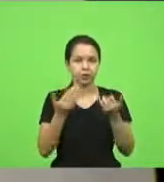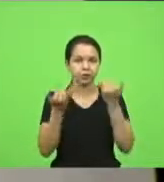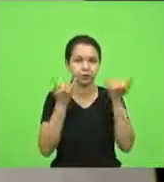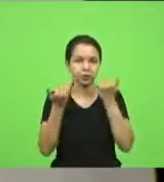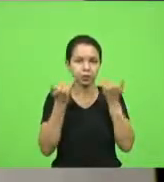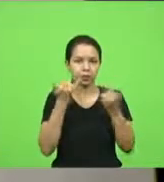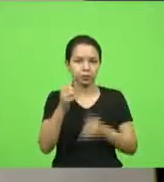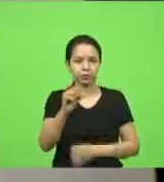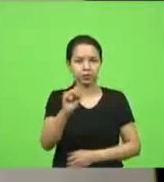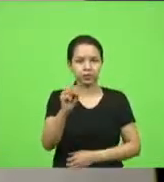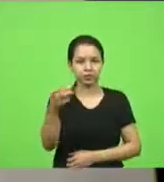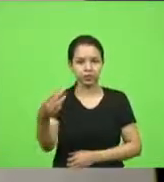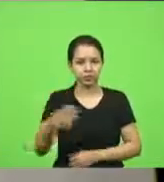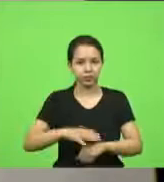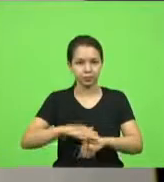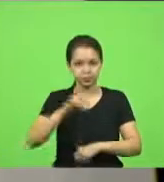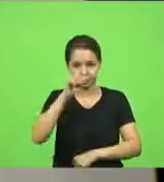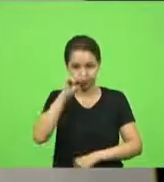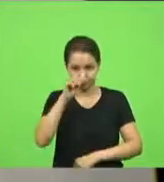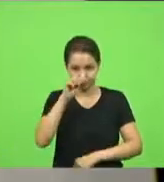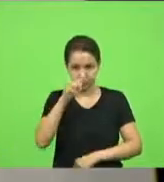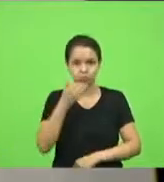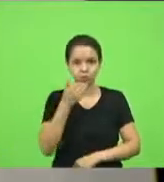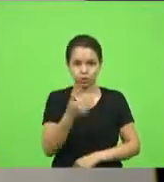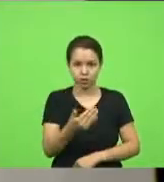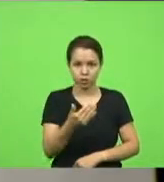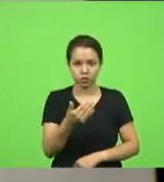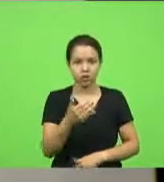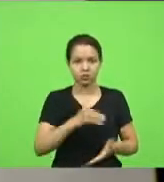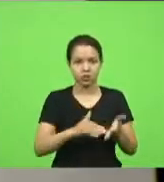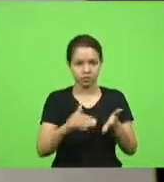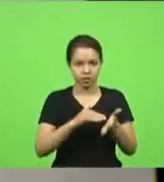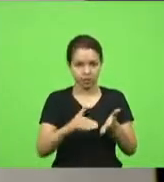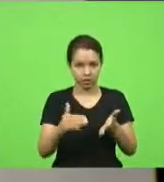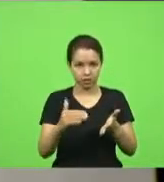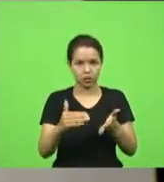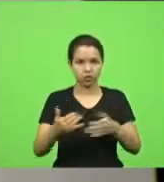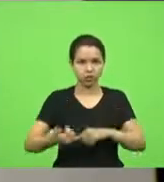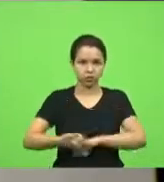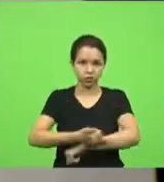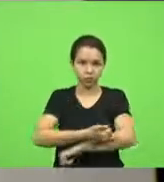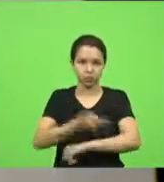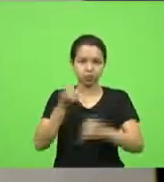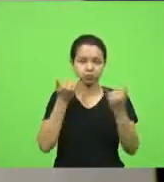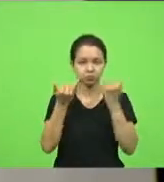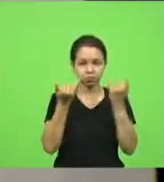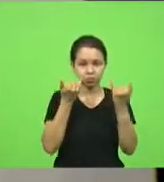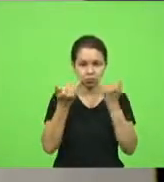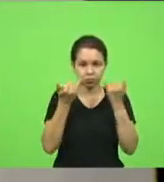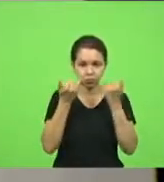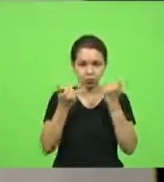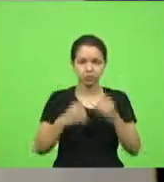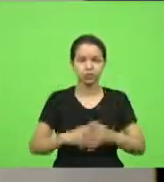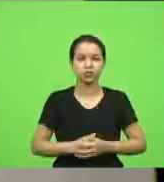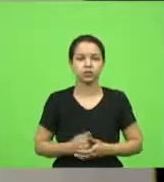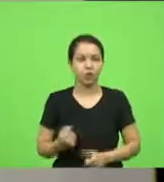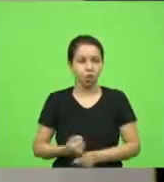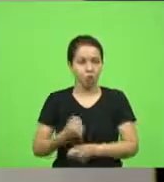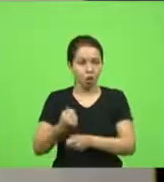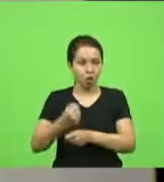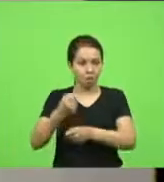83, deputado João Amin, solicitando ao secretário de Infraestrutura informações acerca da obra de